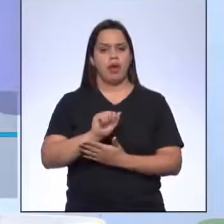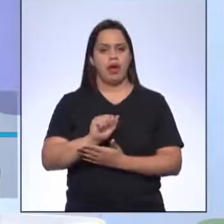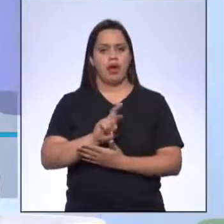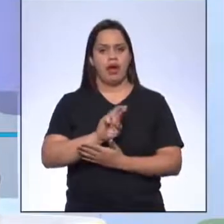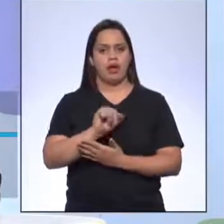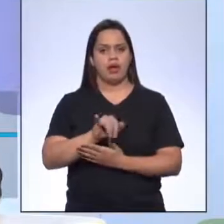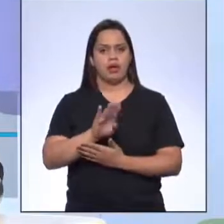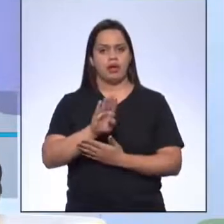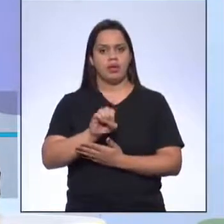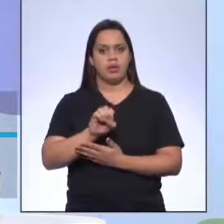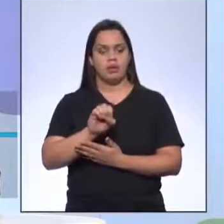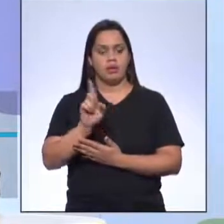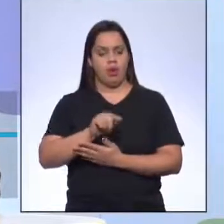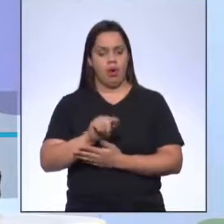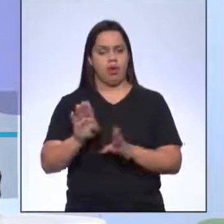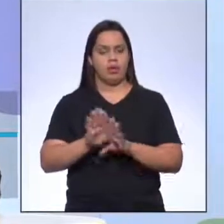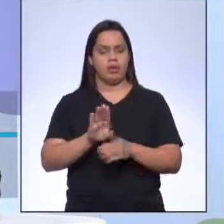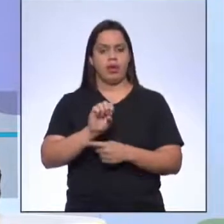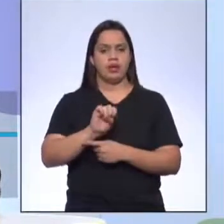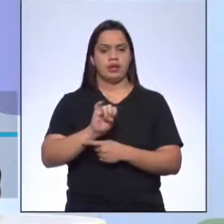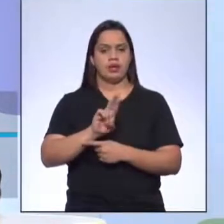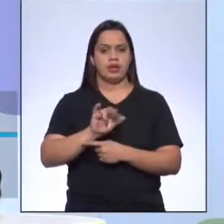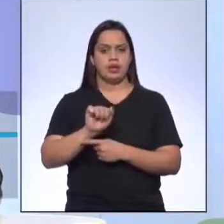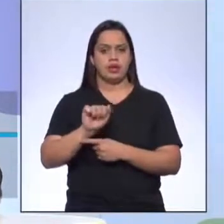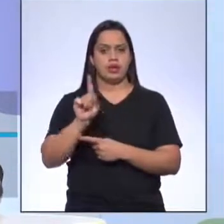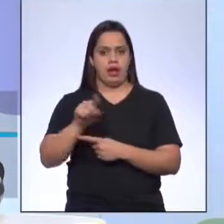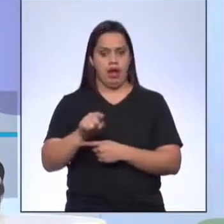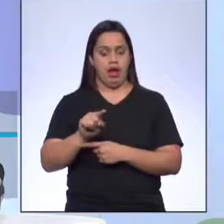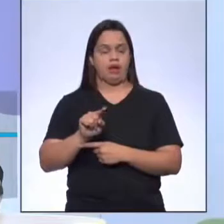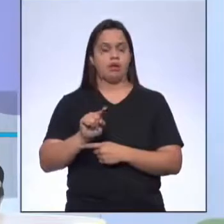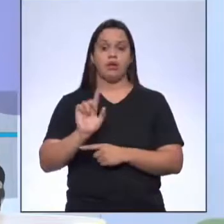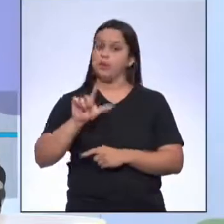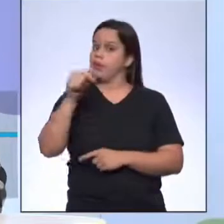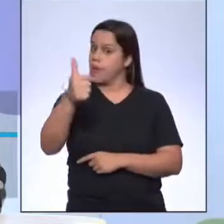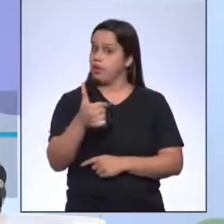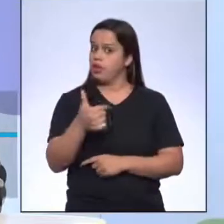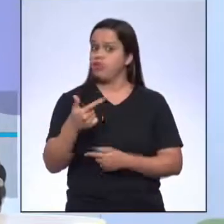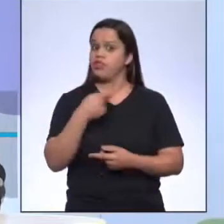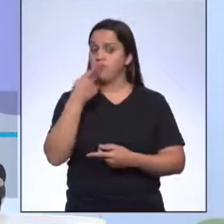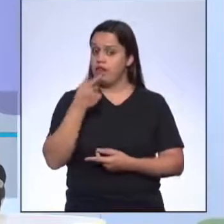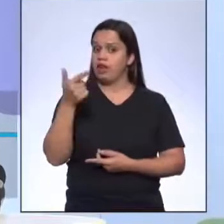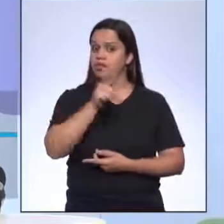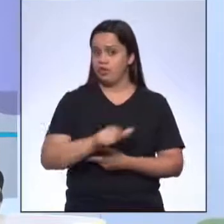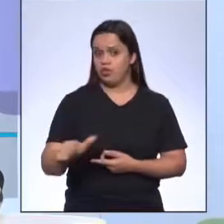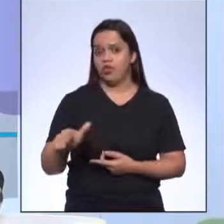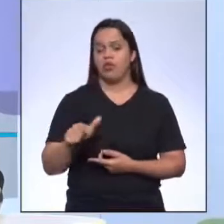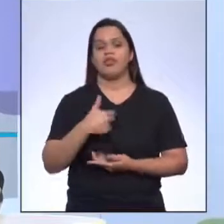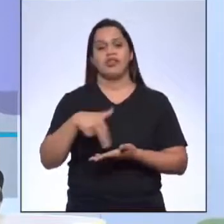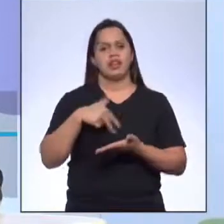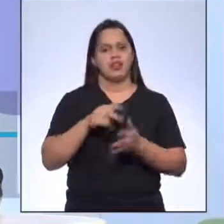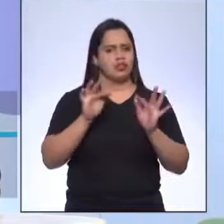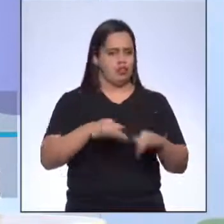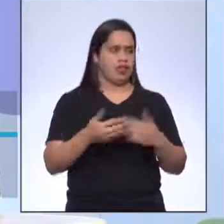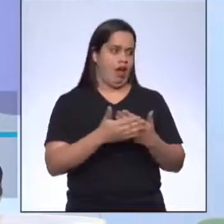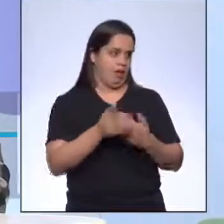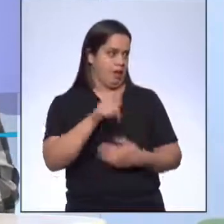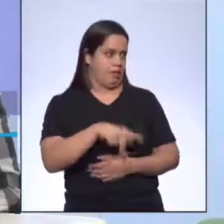o siriá. Aí depois a gente volta a falar um pouquinho de algumas dessas danças, né, lá para o final da aula, né,